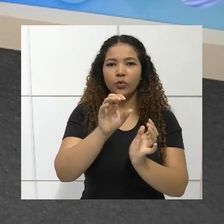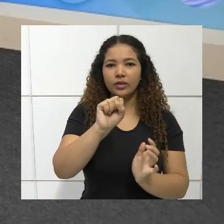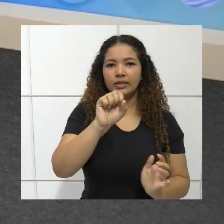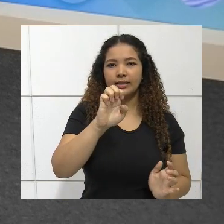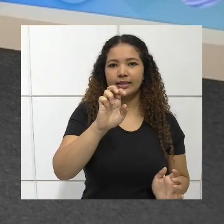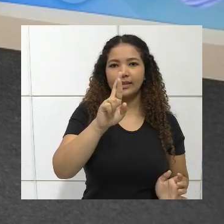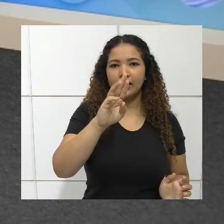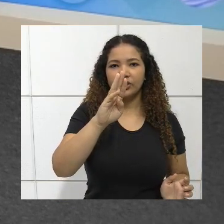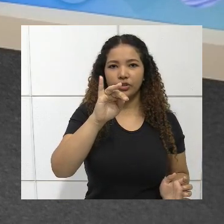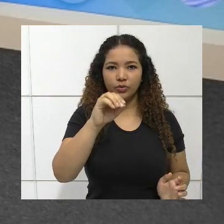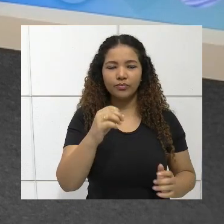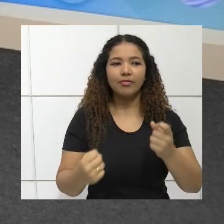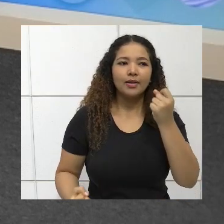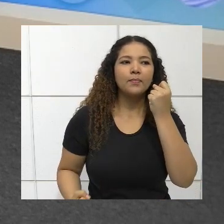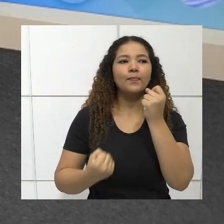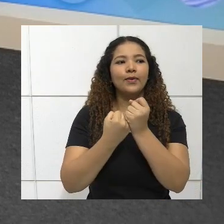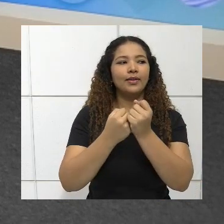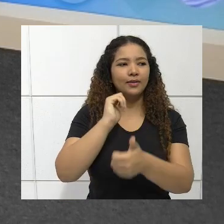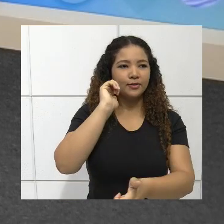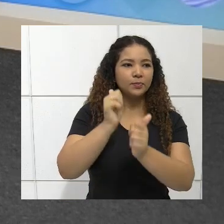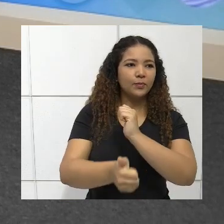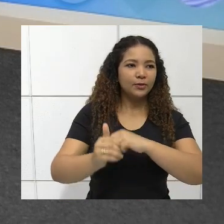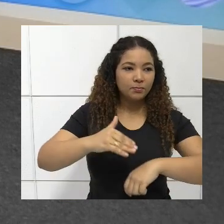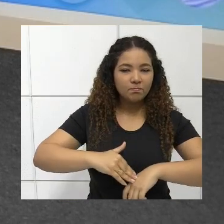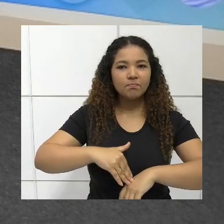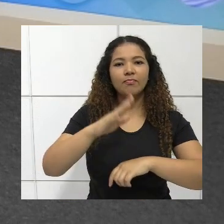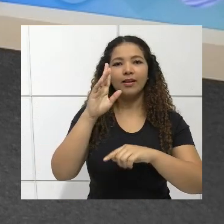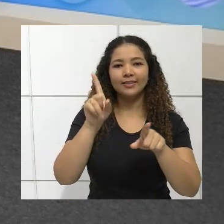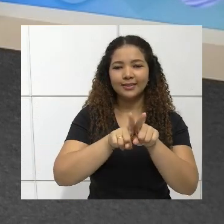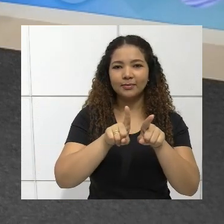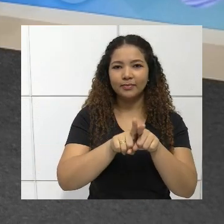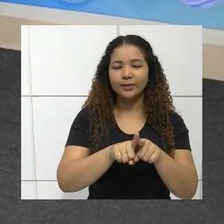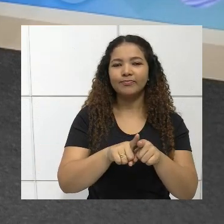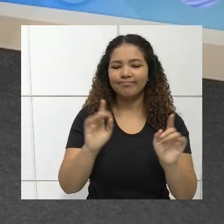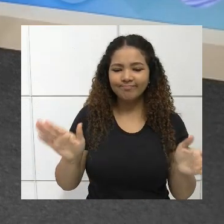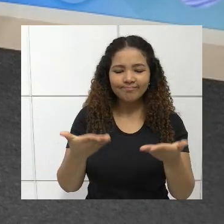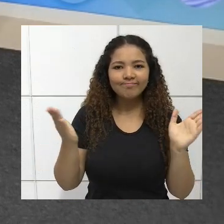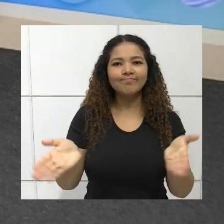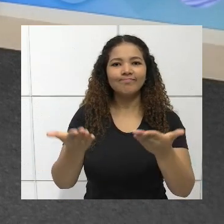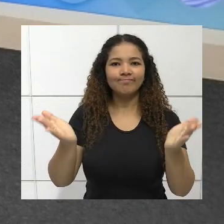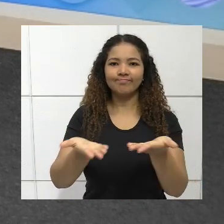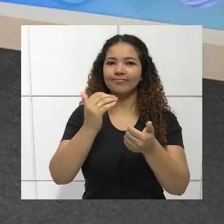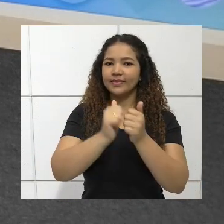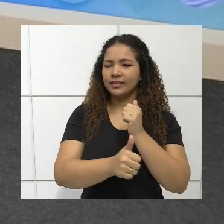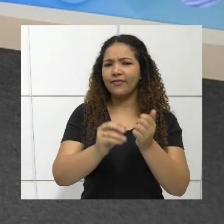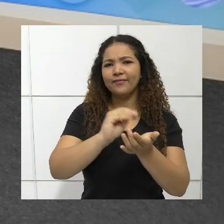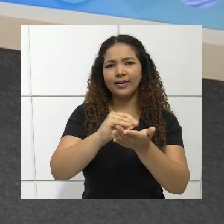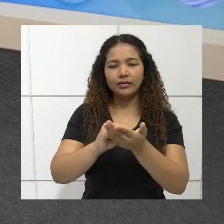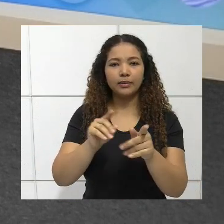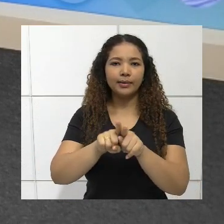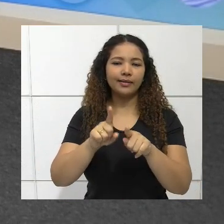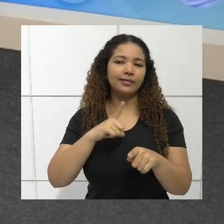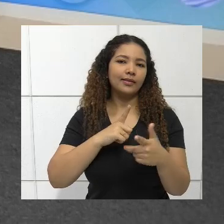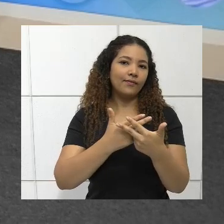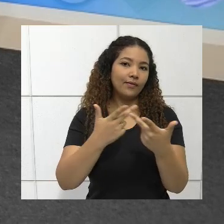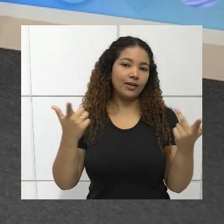vai apoiando o esporte cada vez mais e sentimos a necessidade, já que várias arenas estão